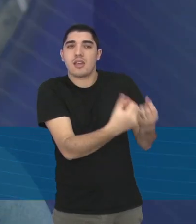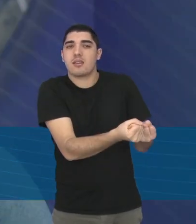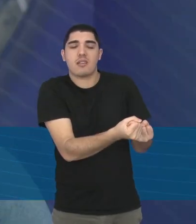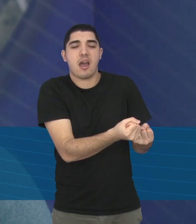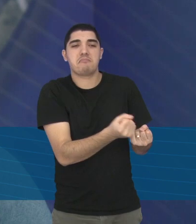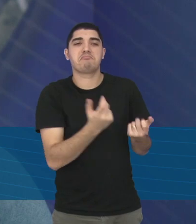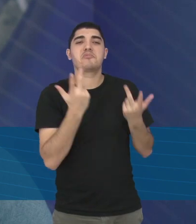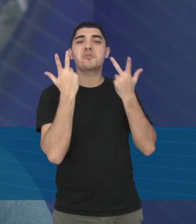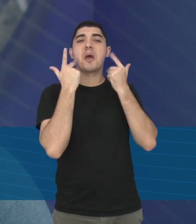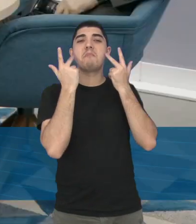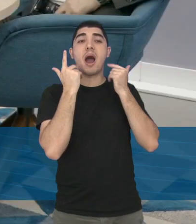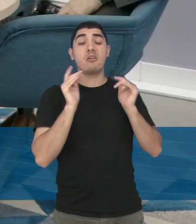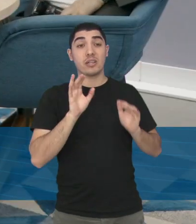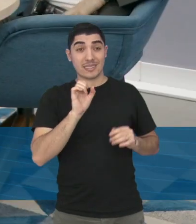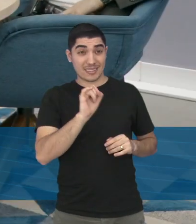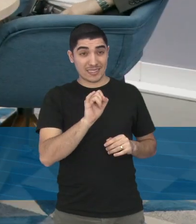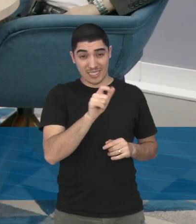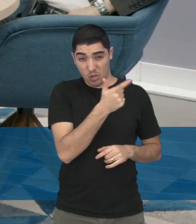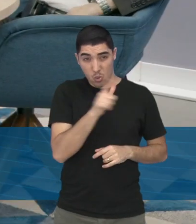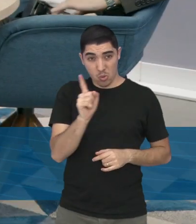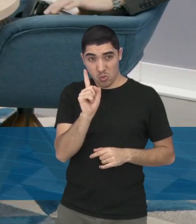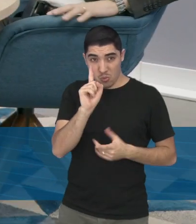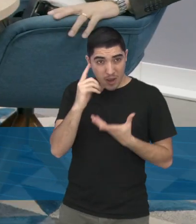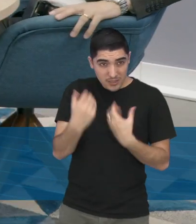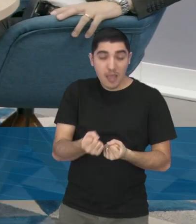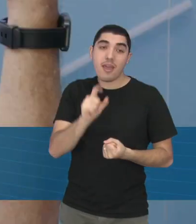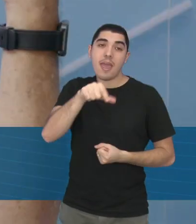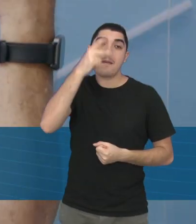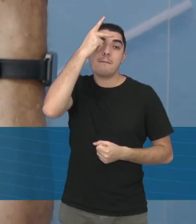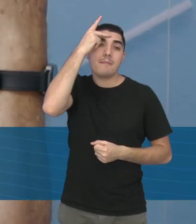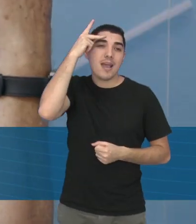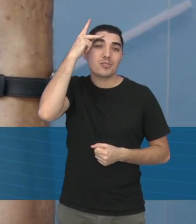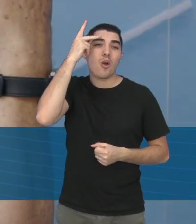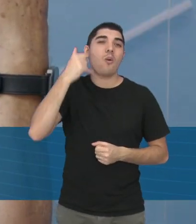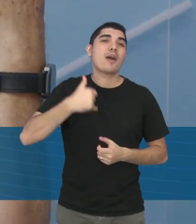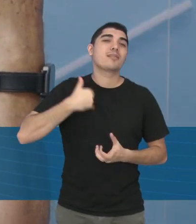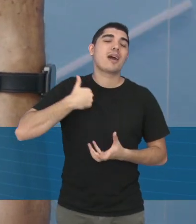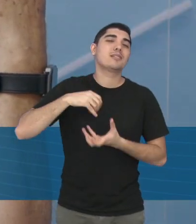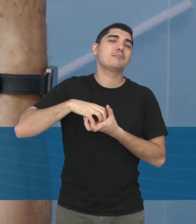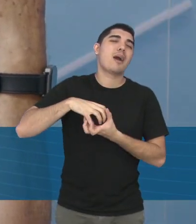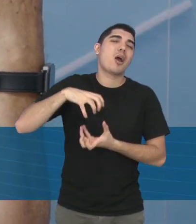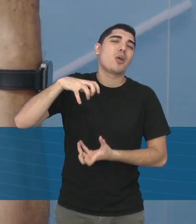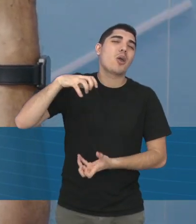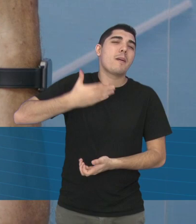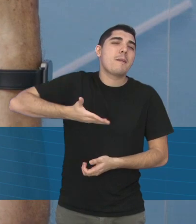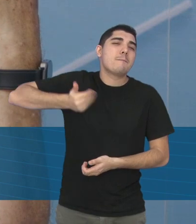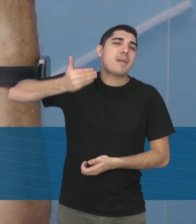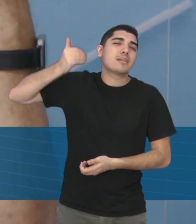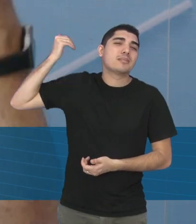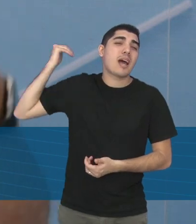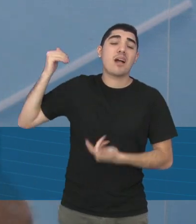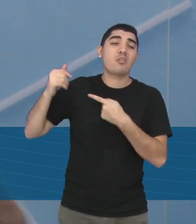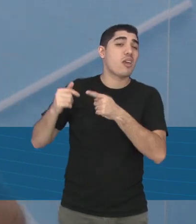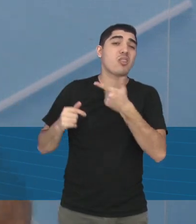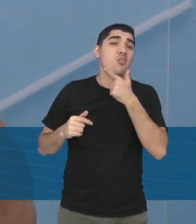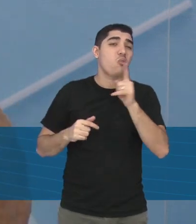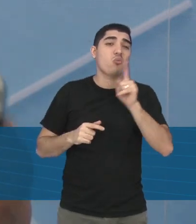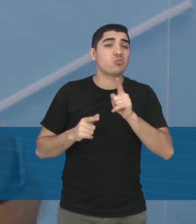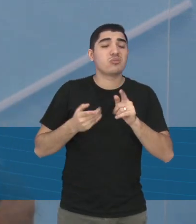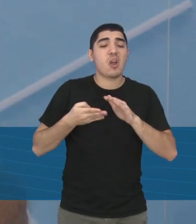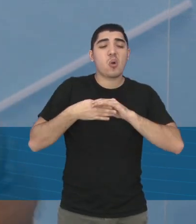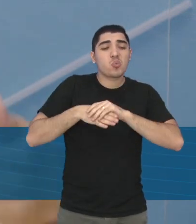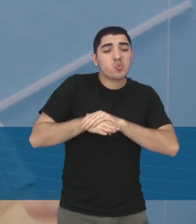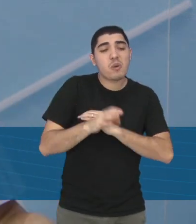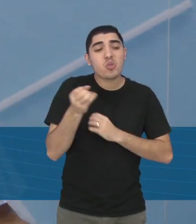naturalidade. Muito mais úteis. Quem não aceita, quem tem dúvida, quem briga, são as pessoas que estão lá no passado, que ainda não conseguiram se atualizar,